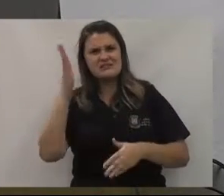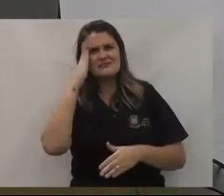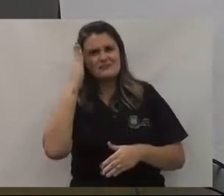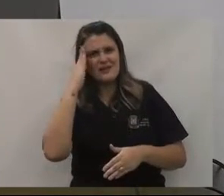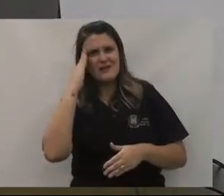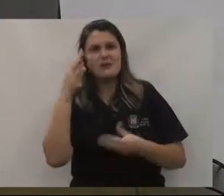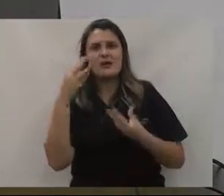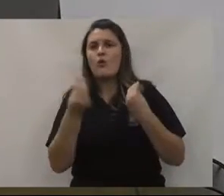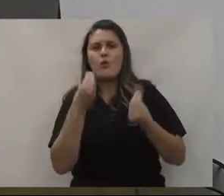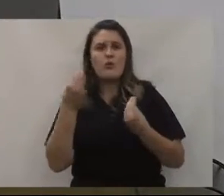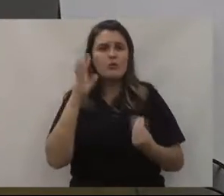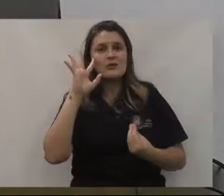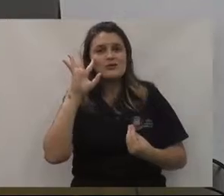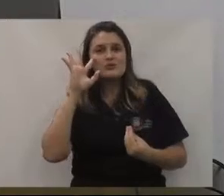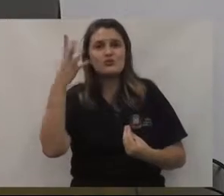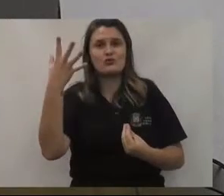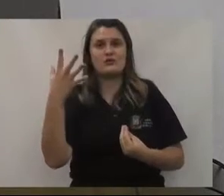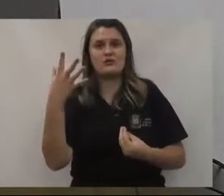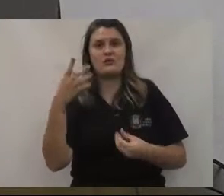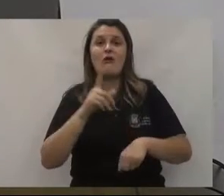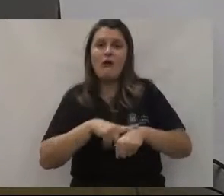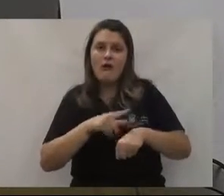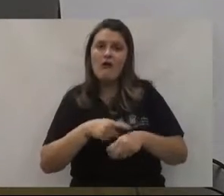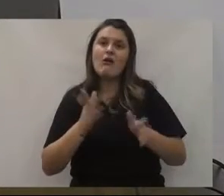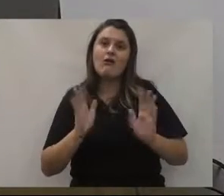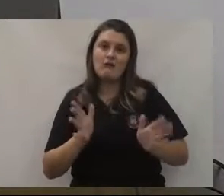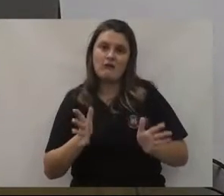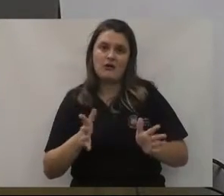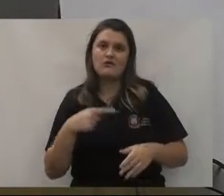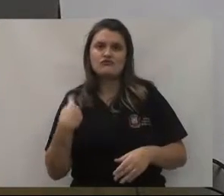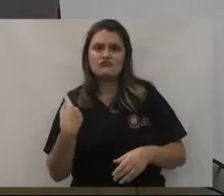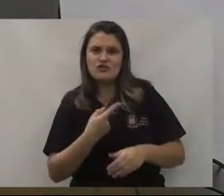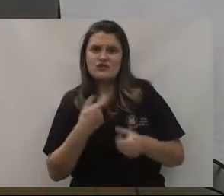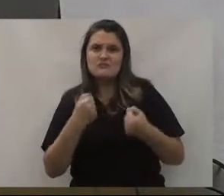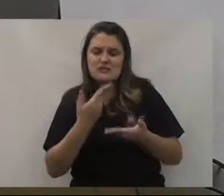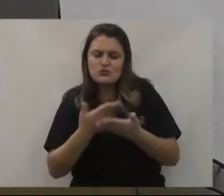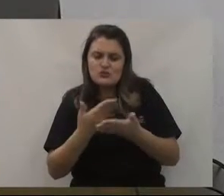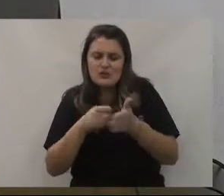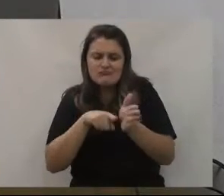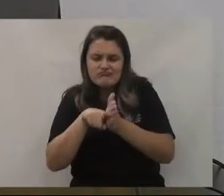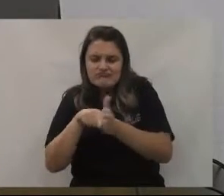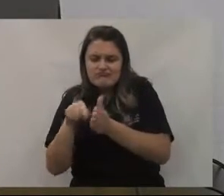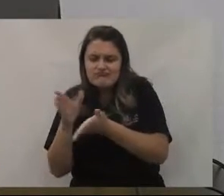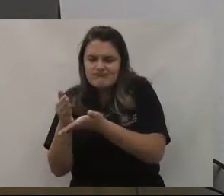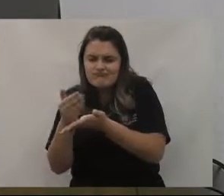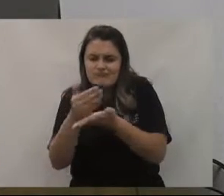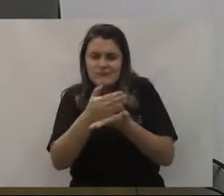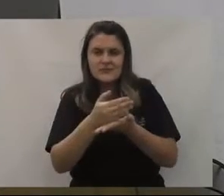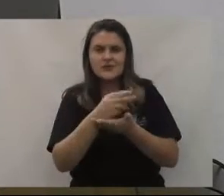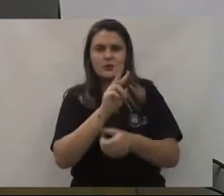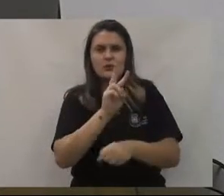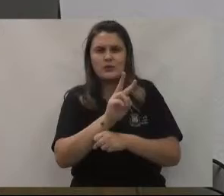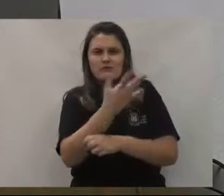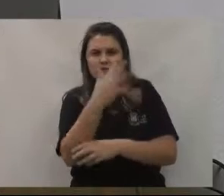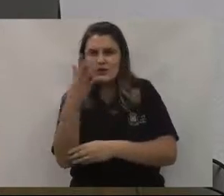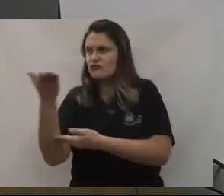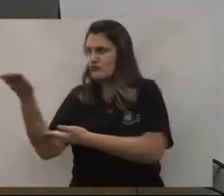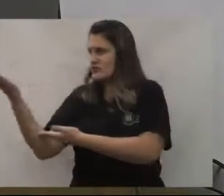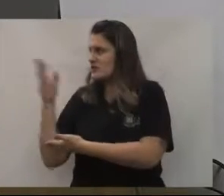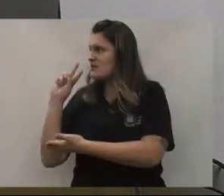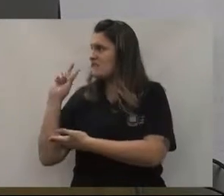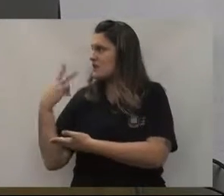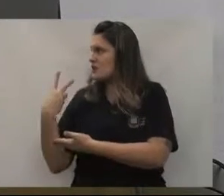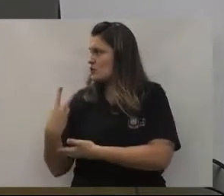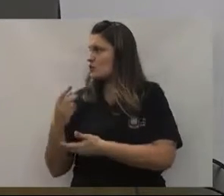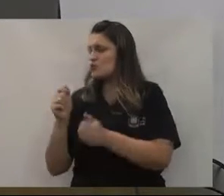dessa solução. Então, eu acho que a hora é agora para nós tomarmos uma providência, principalmente pelos senhores vereadores, pela administração